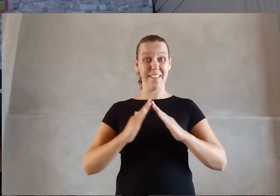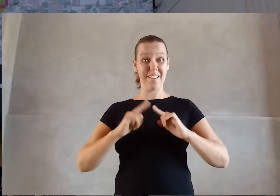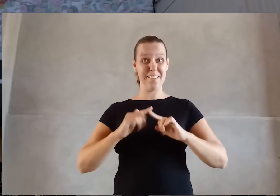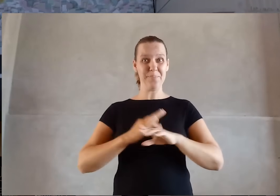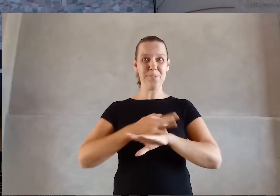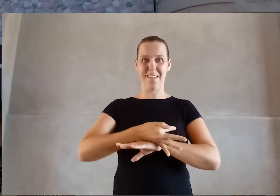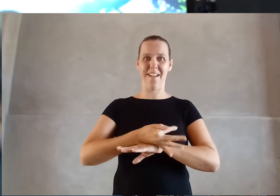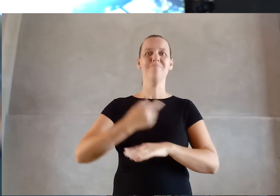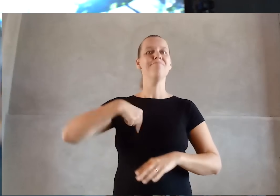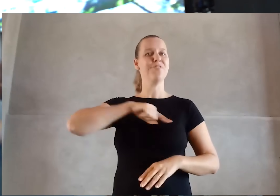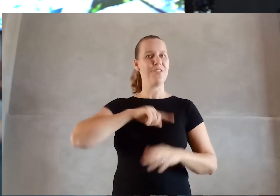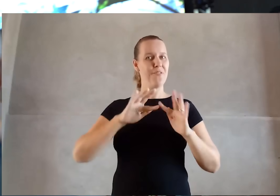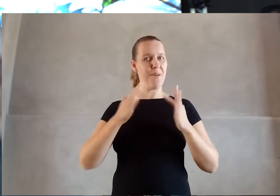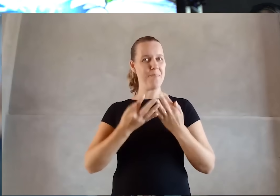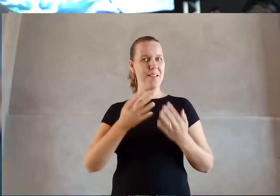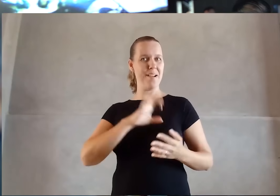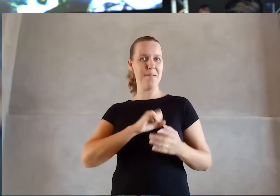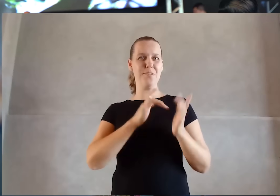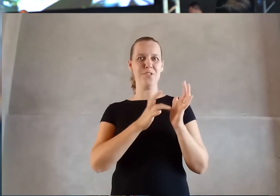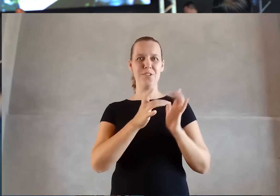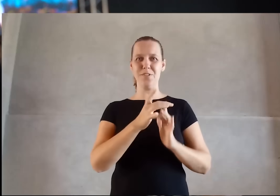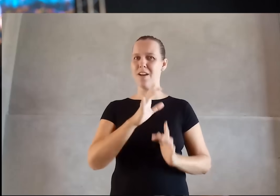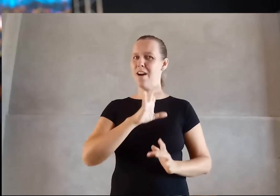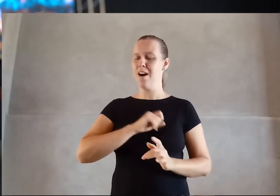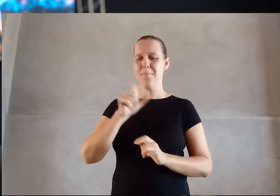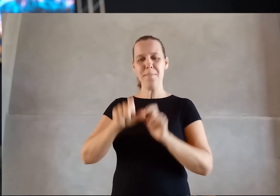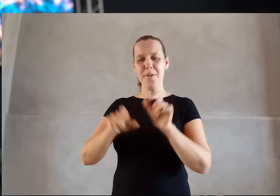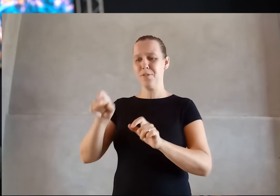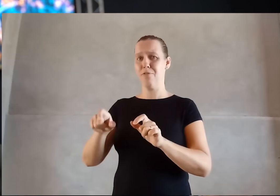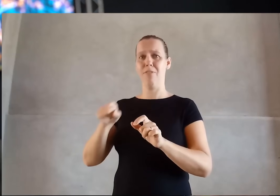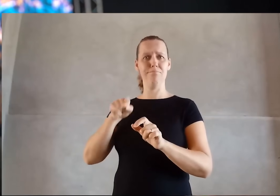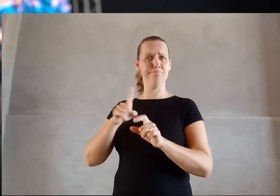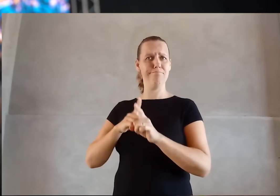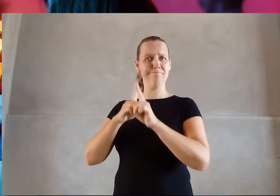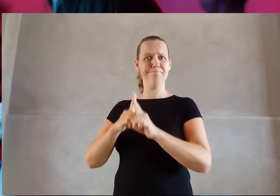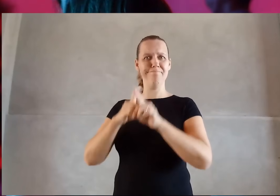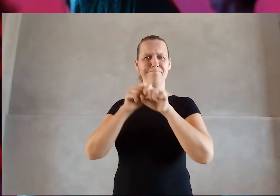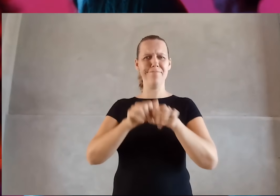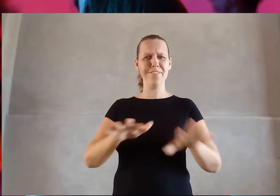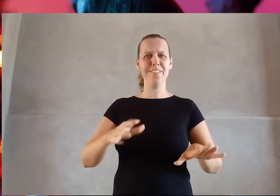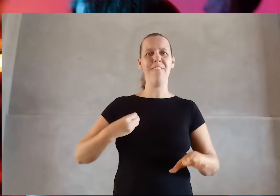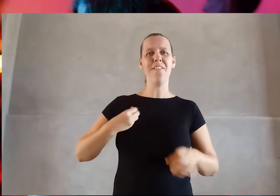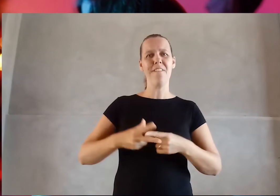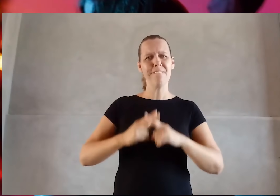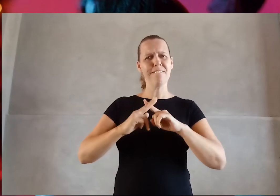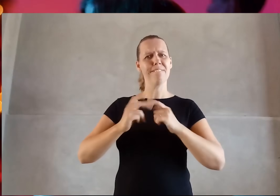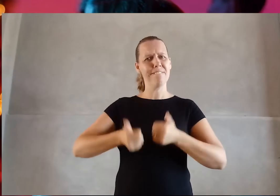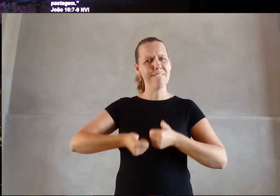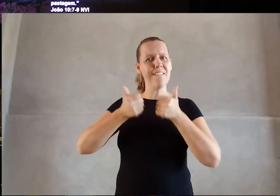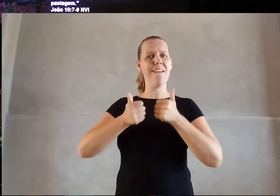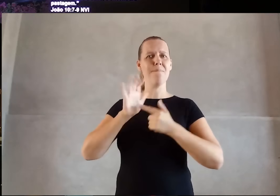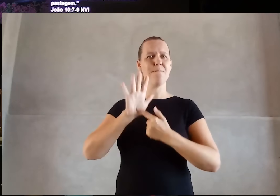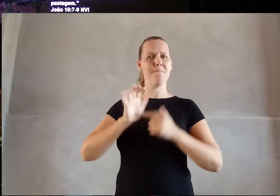Bem-vindo a Montserrat. Somos uma família que ama Jesus e ama pessoas, que multiplica discípulos que vivem restauração